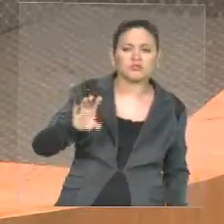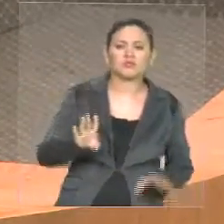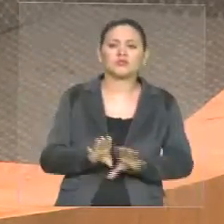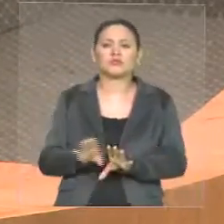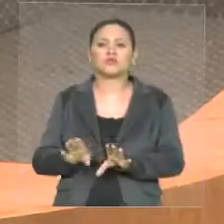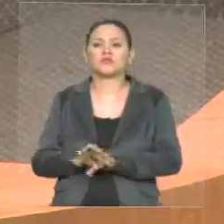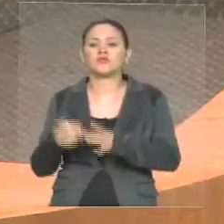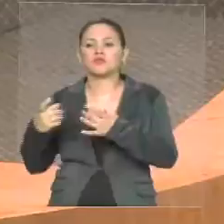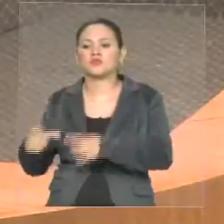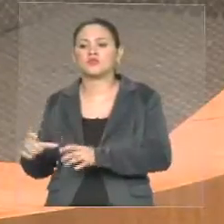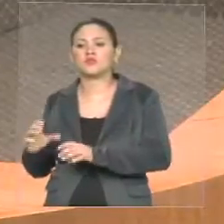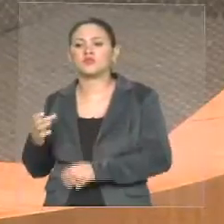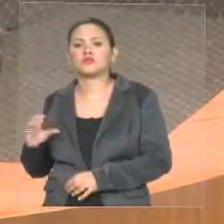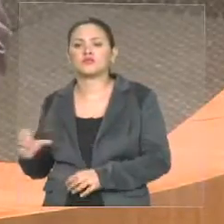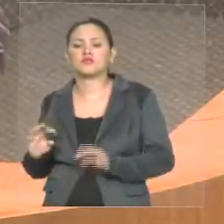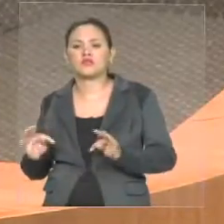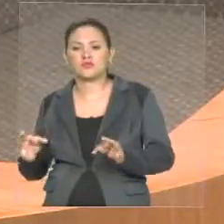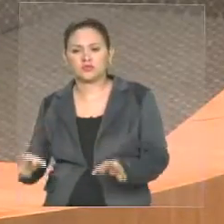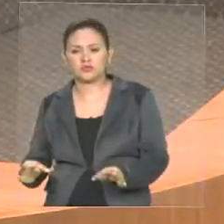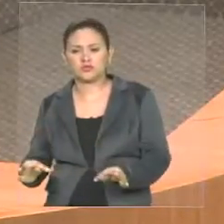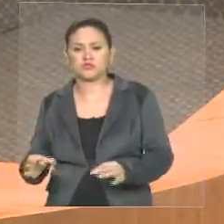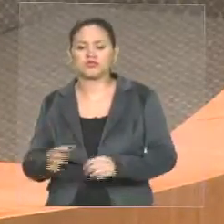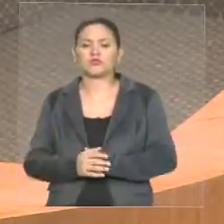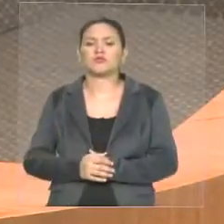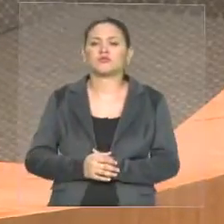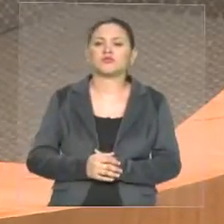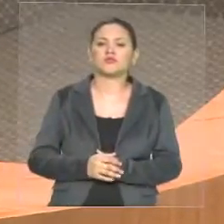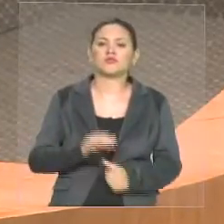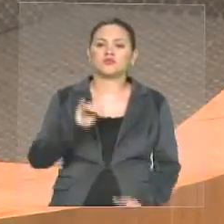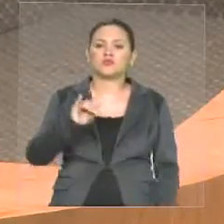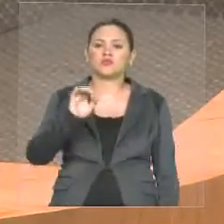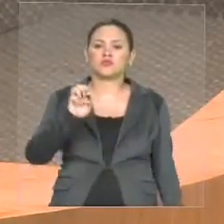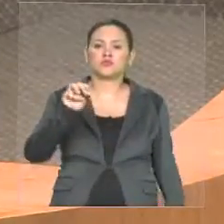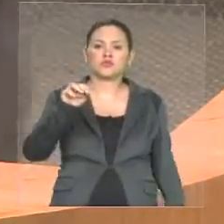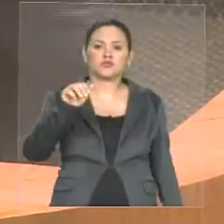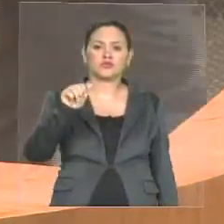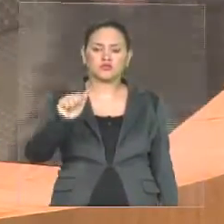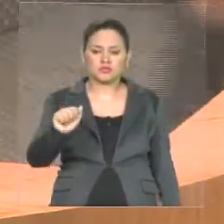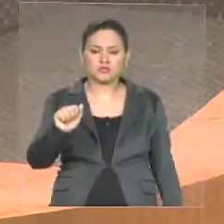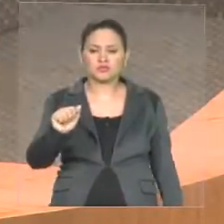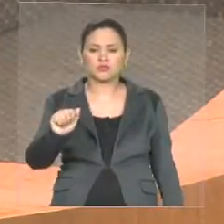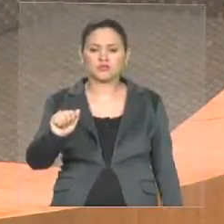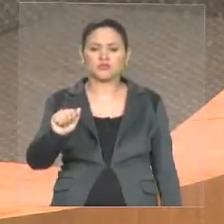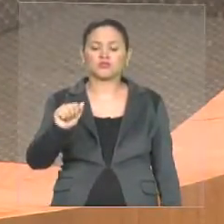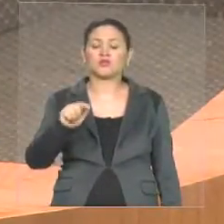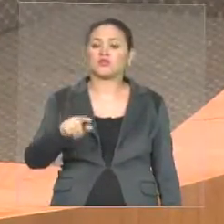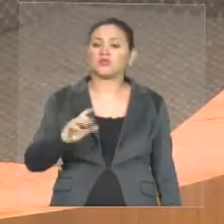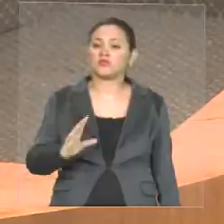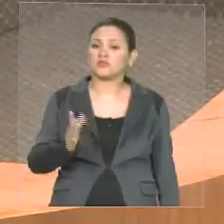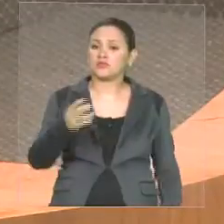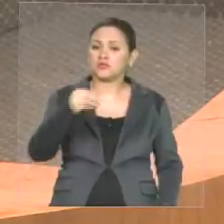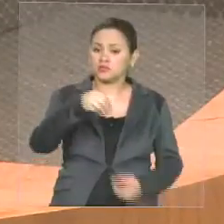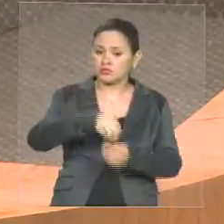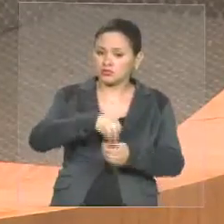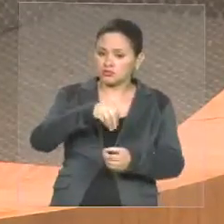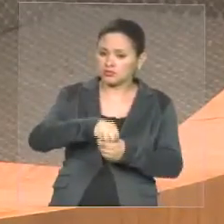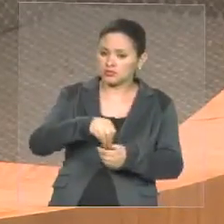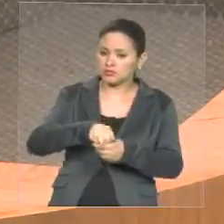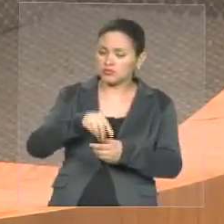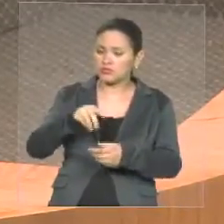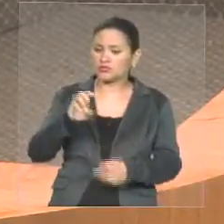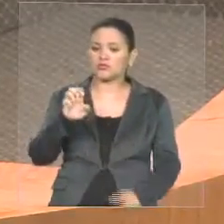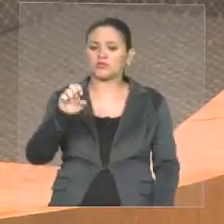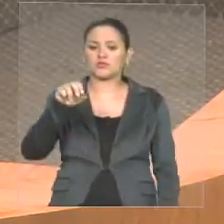tecnologia. Inclusive, a unidade vocacional do IEMA deve funcionar dentro do Engenho